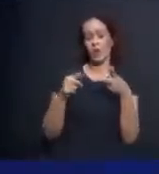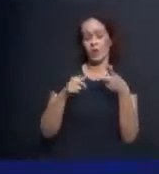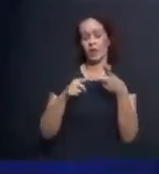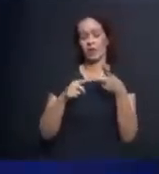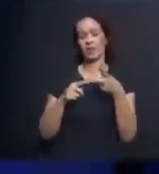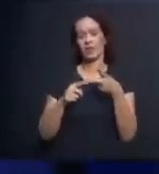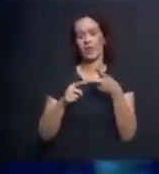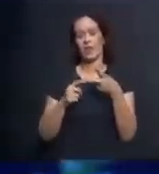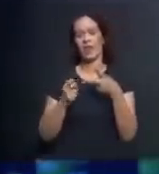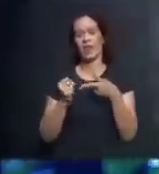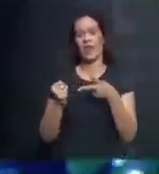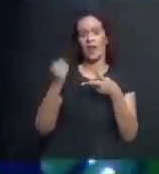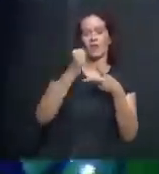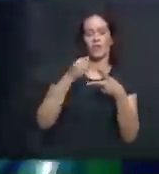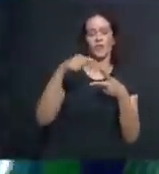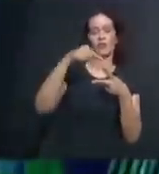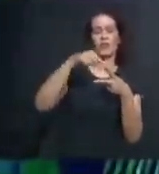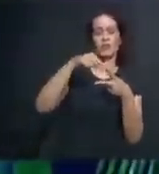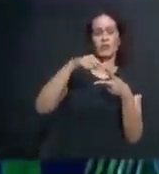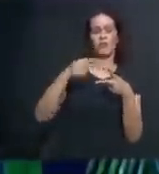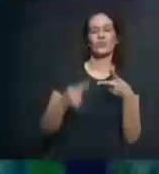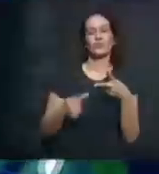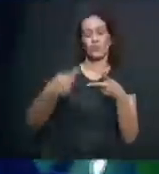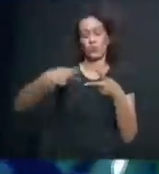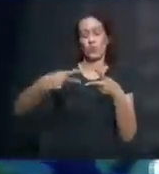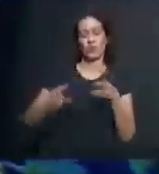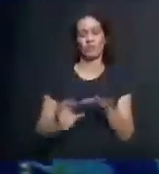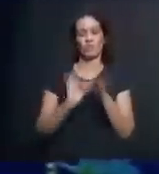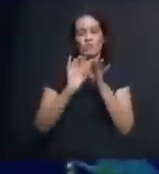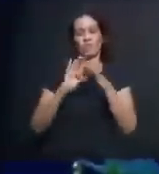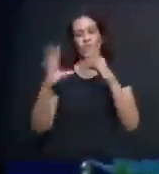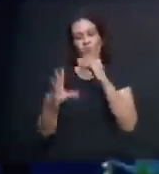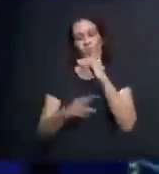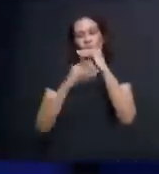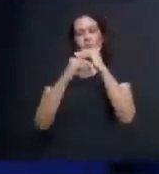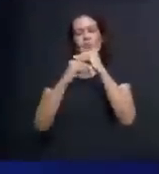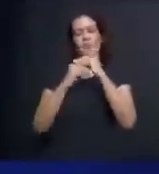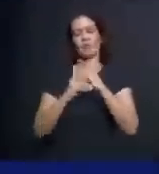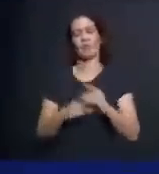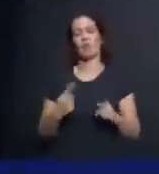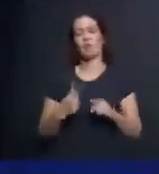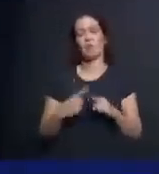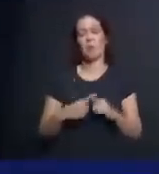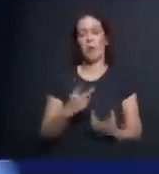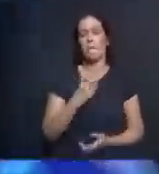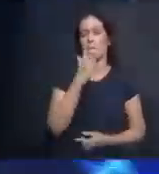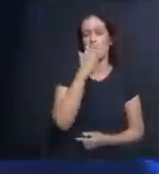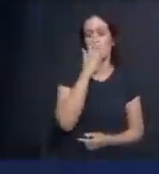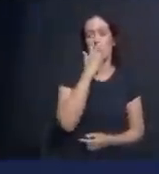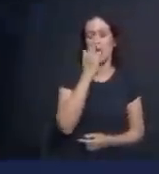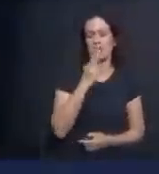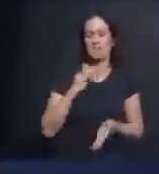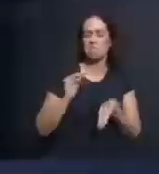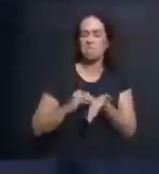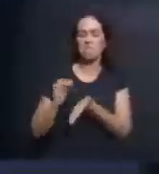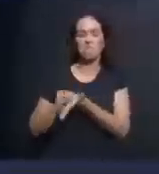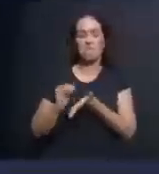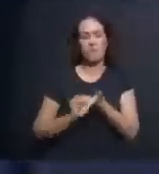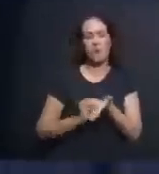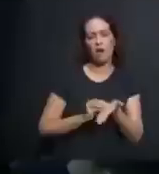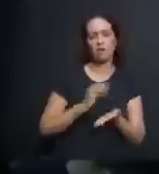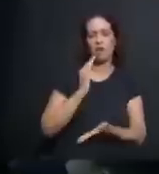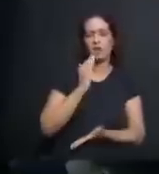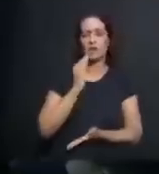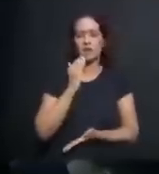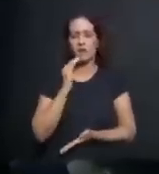E você precisa descobrir isso tudo, porque senão você é um Pelé batendo falta com uma perna só. E se você pode produzir